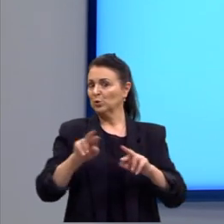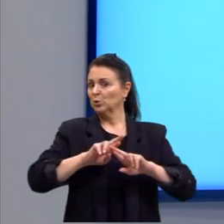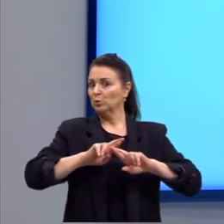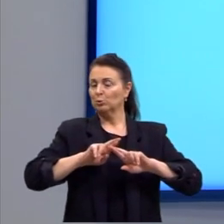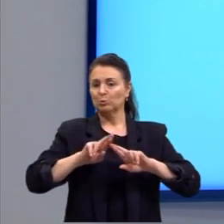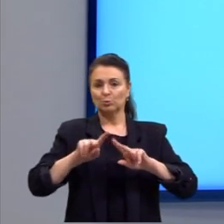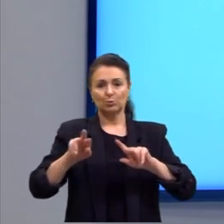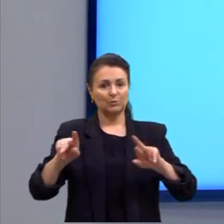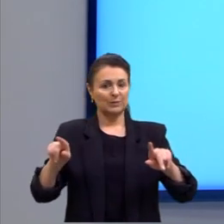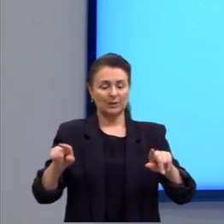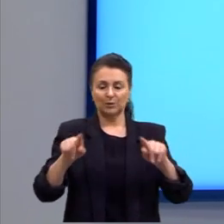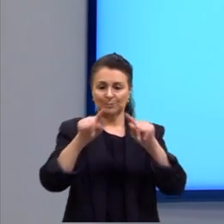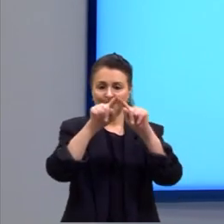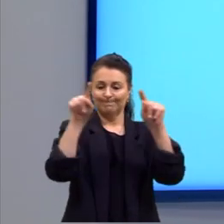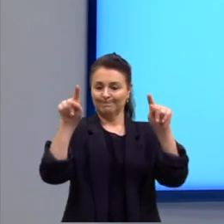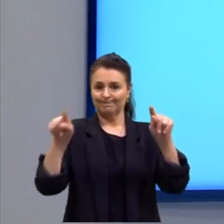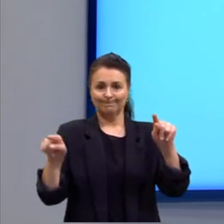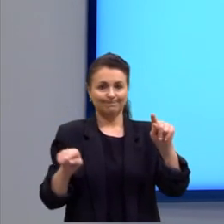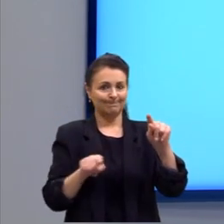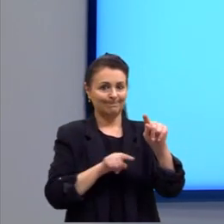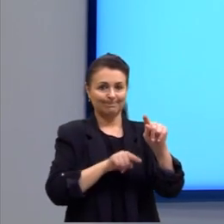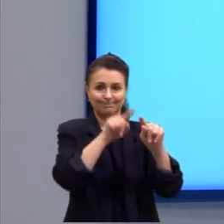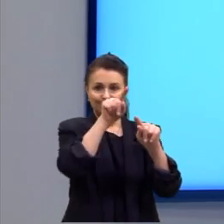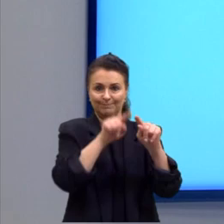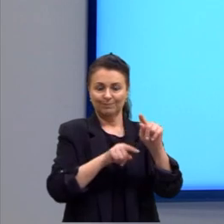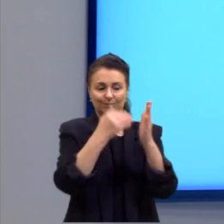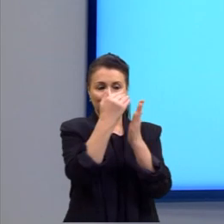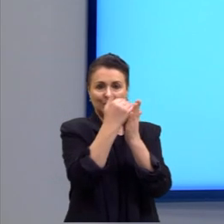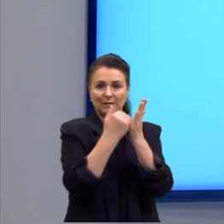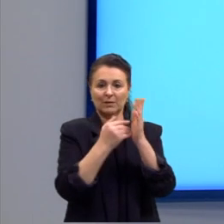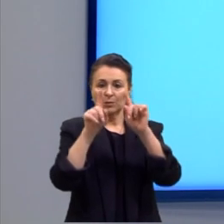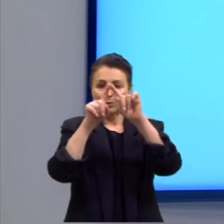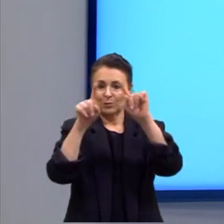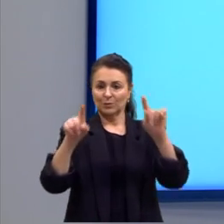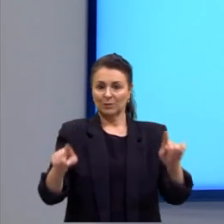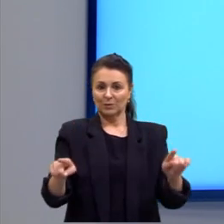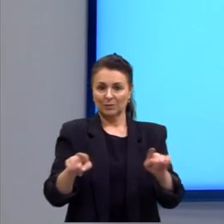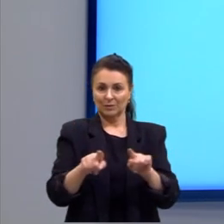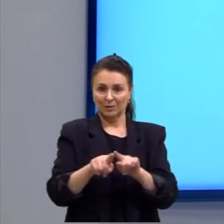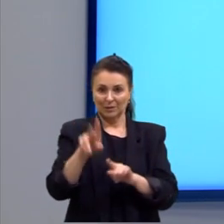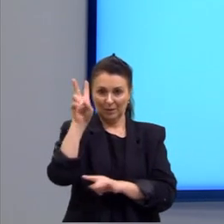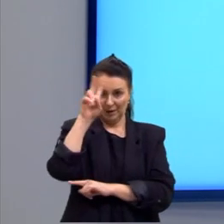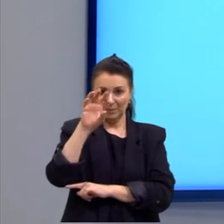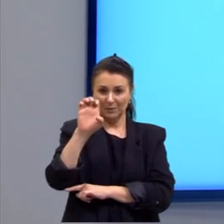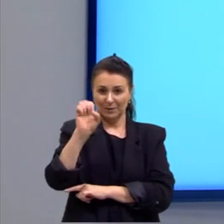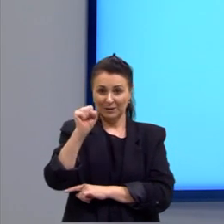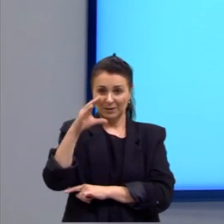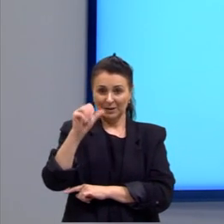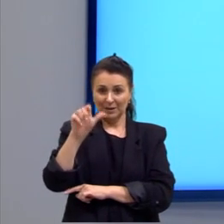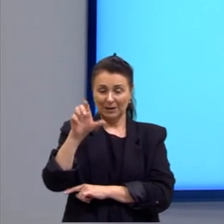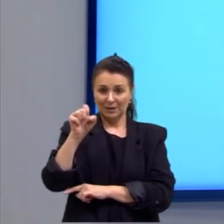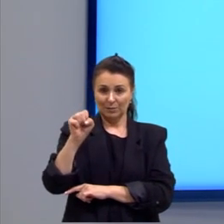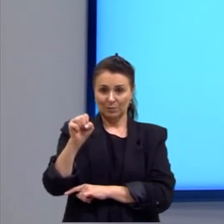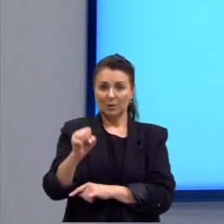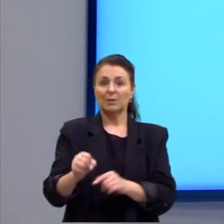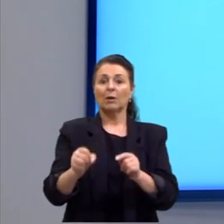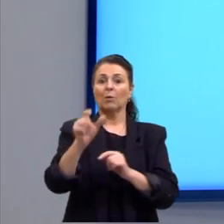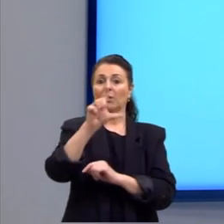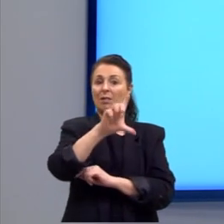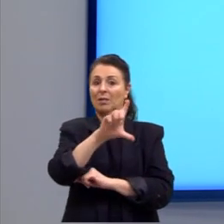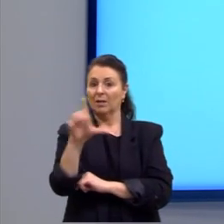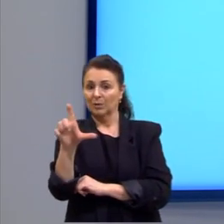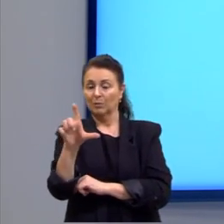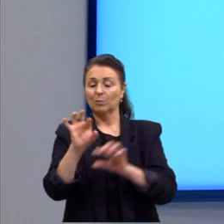então a mesma classificação também lá dos triângulos quando nós iremos escaleno são lados com medidas diferentes